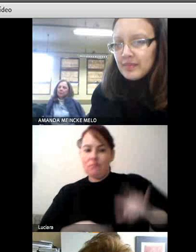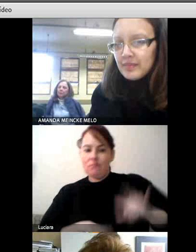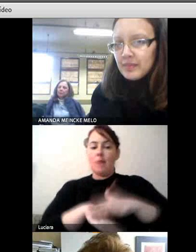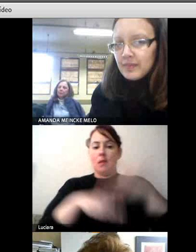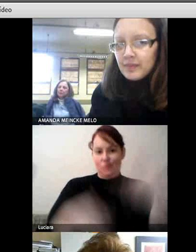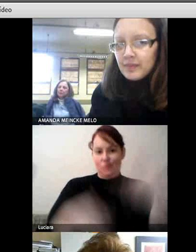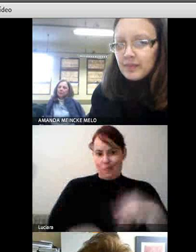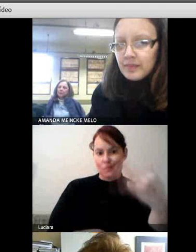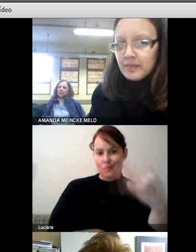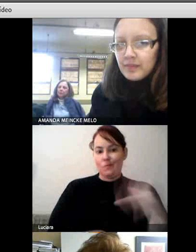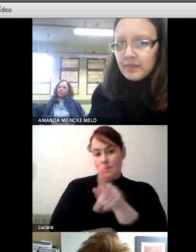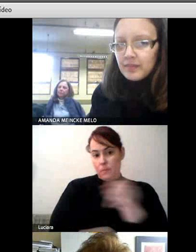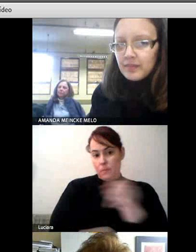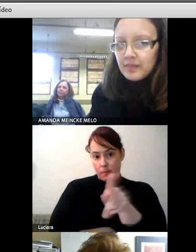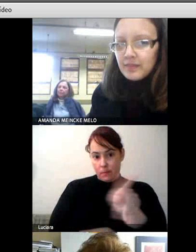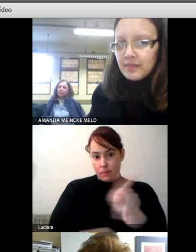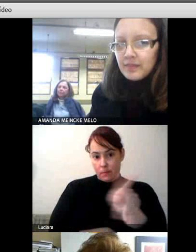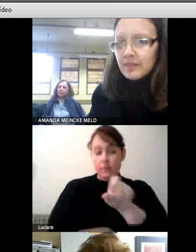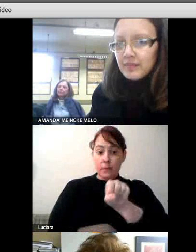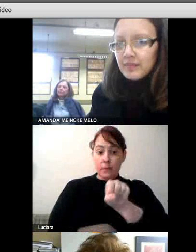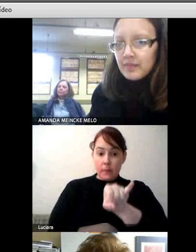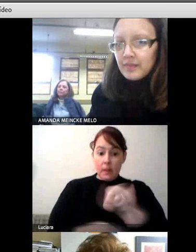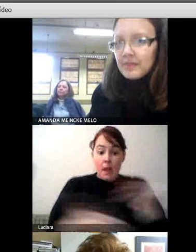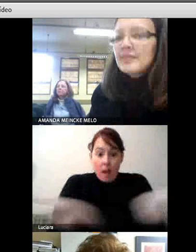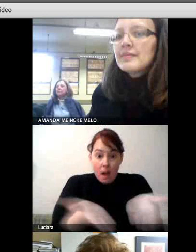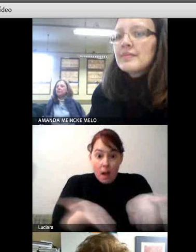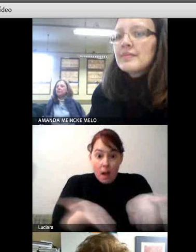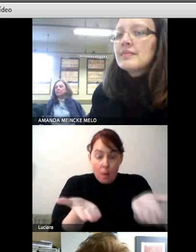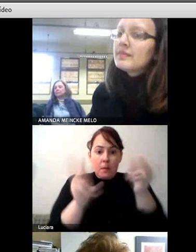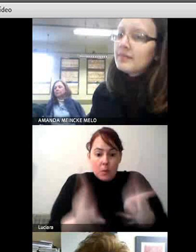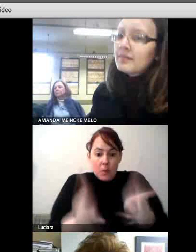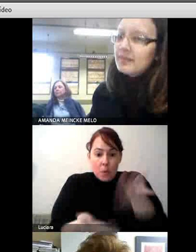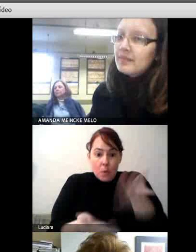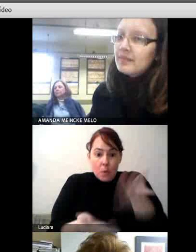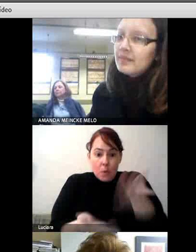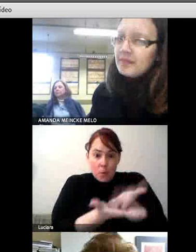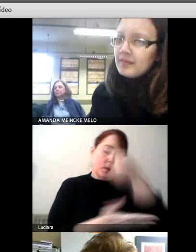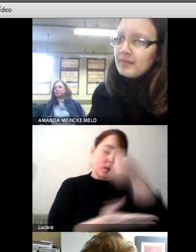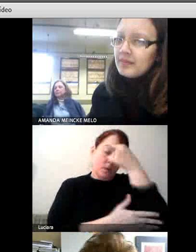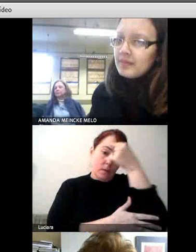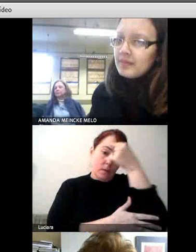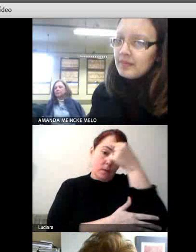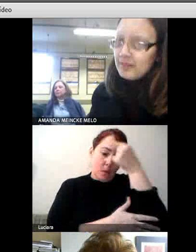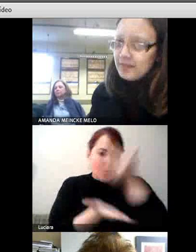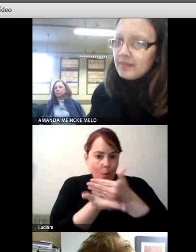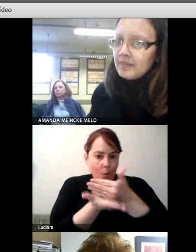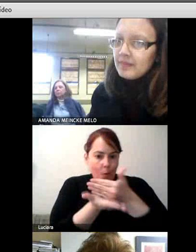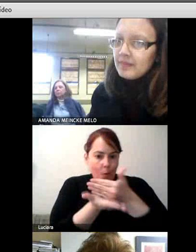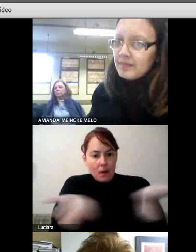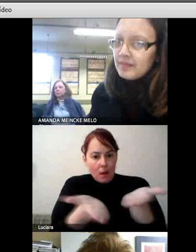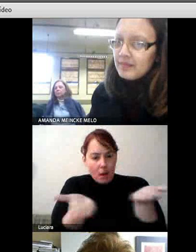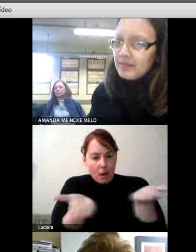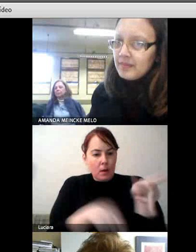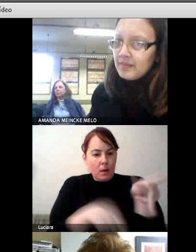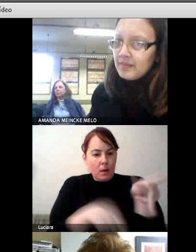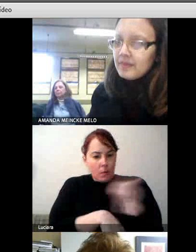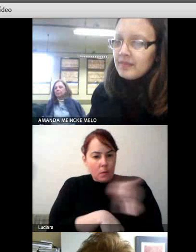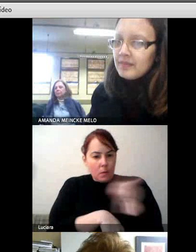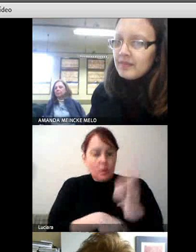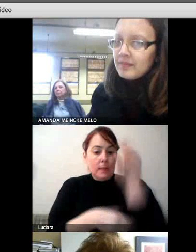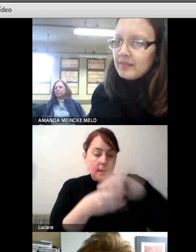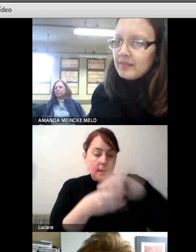nós temos que ter o professor para essa intervenção. E veja que nós estamos remendando, porque nós estamos fazendo